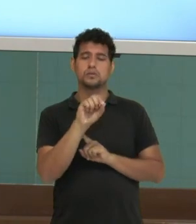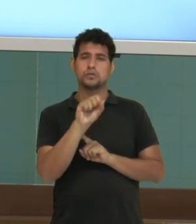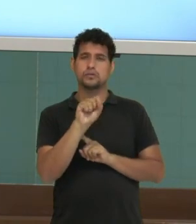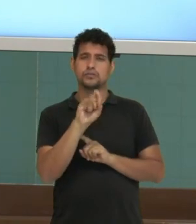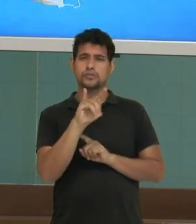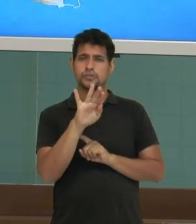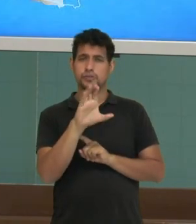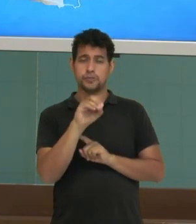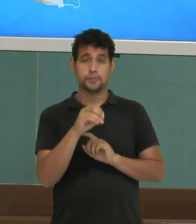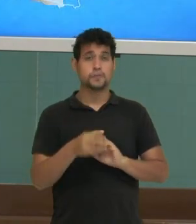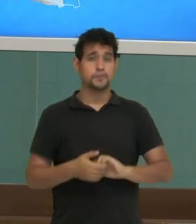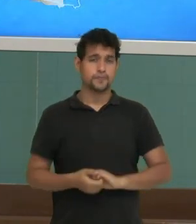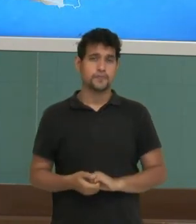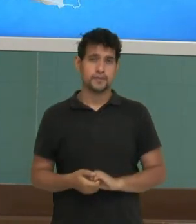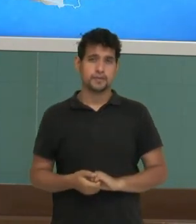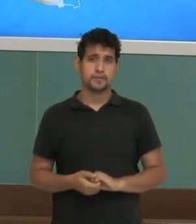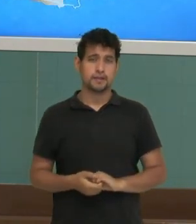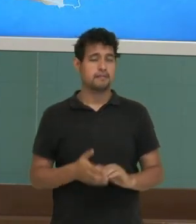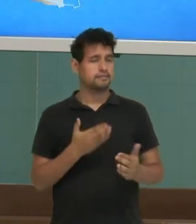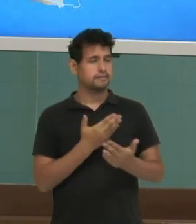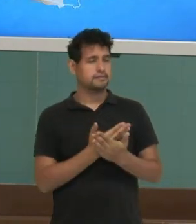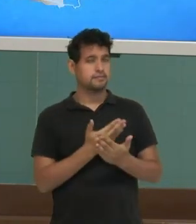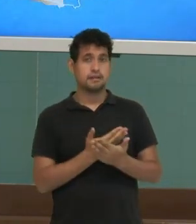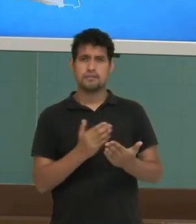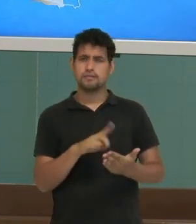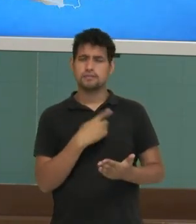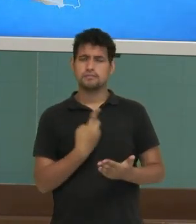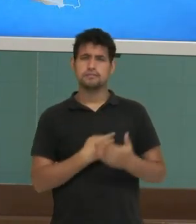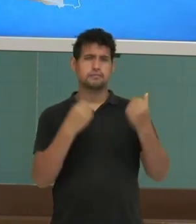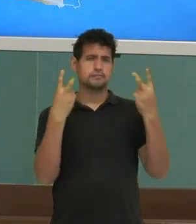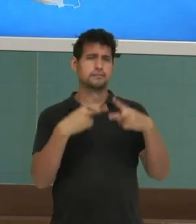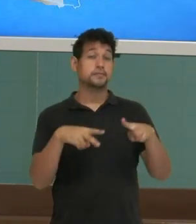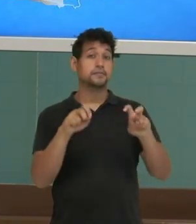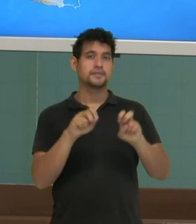solstício. Nessa aula, nós falamos